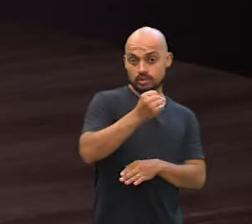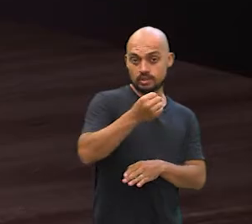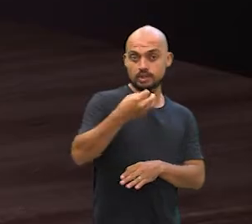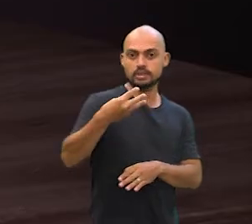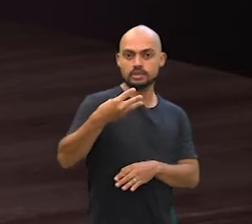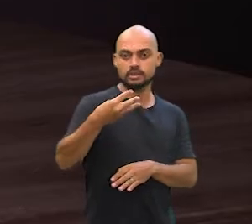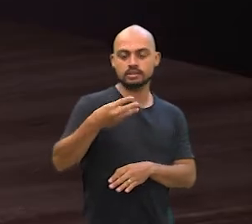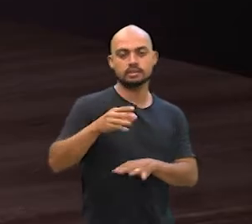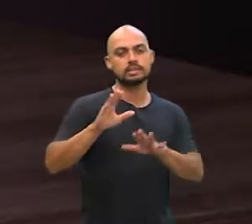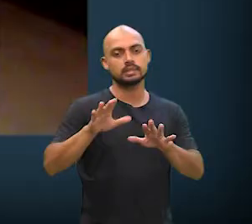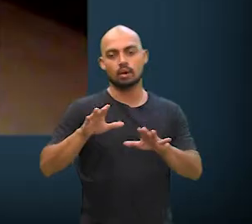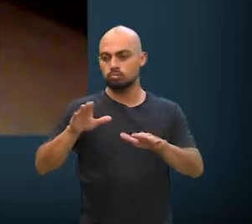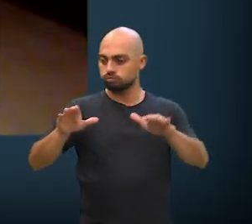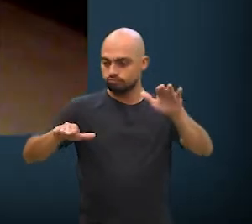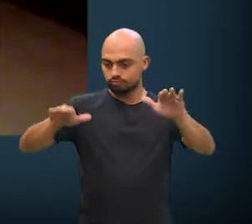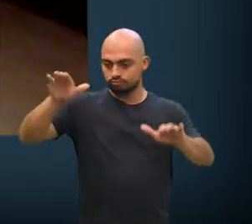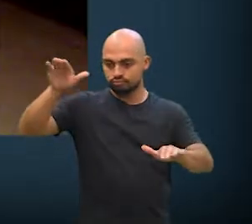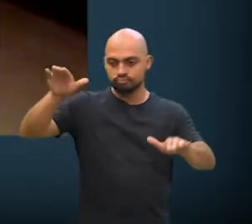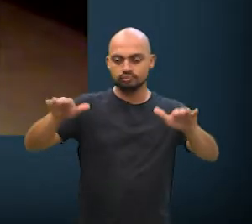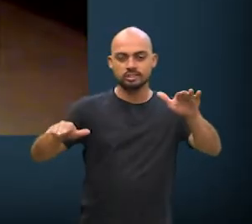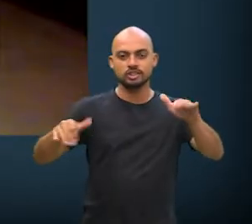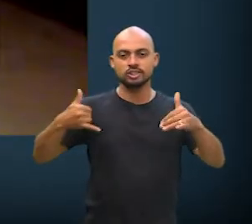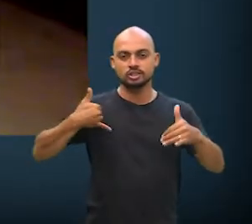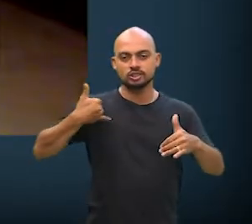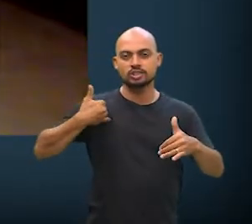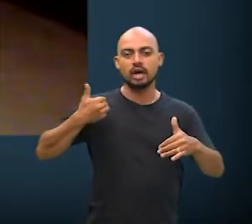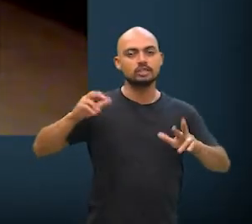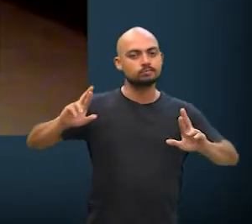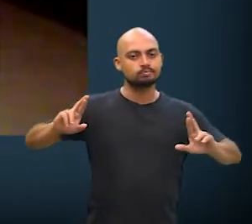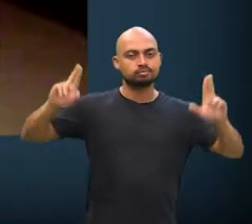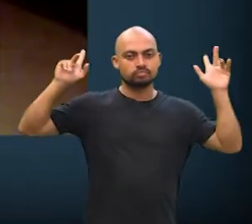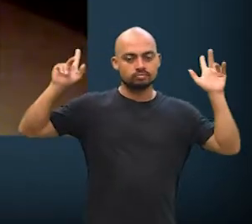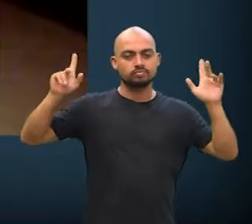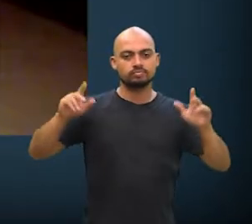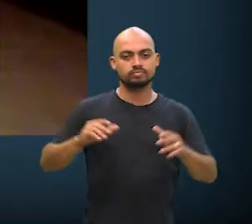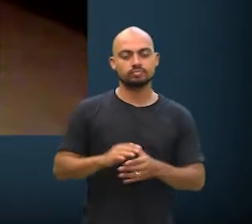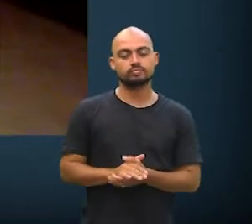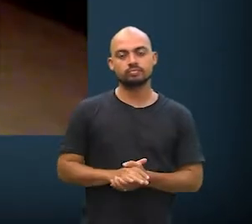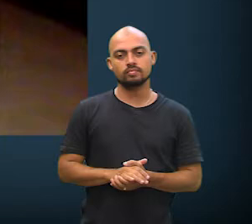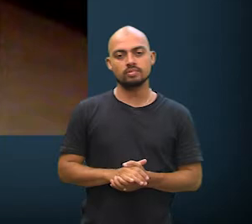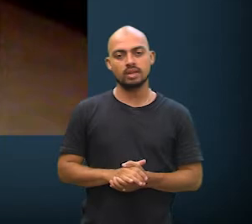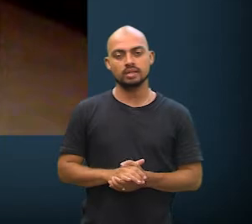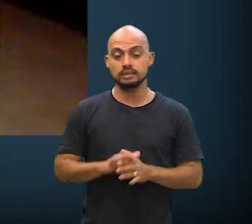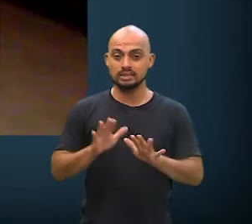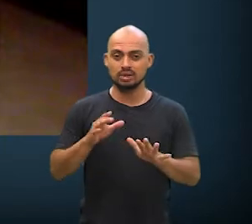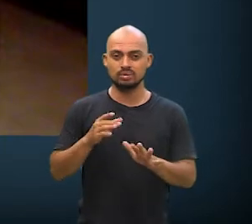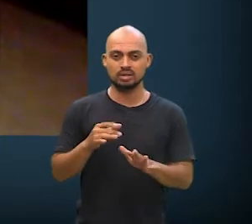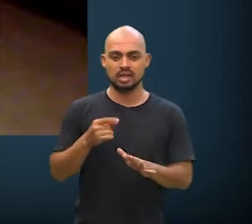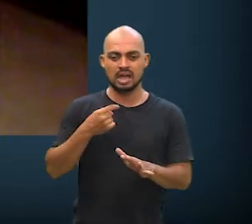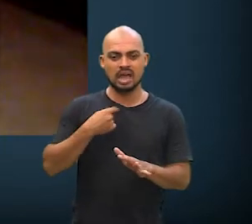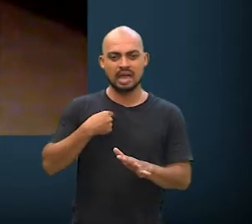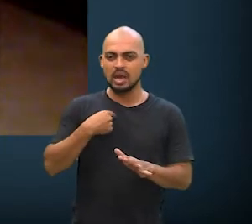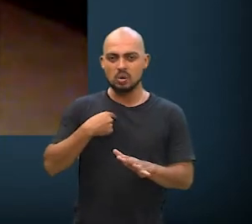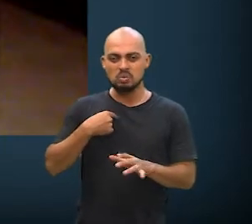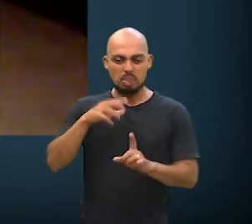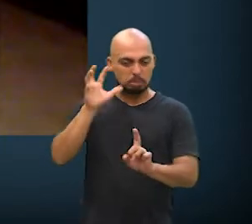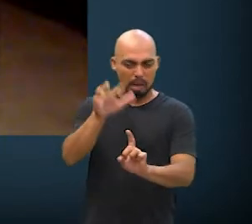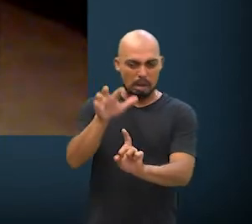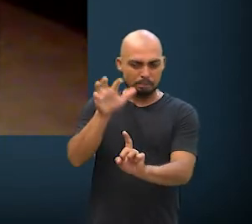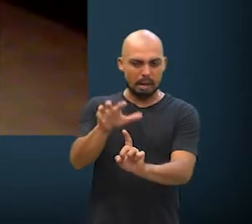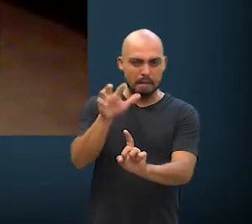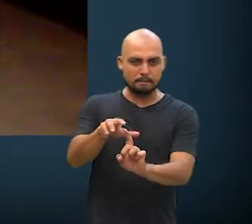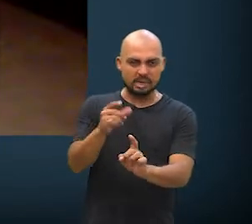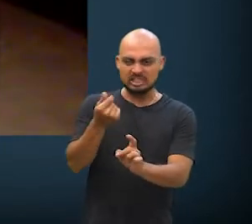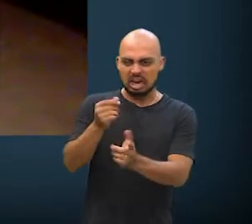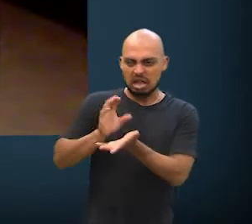um salto muito grande. As pessoas começaram a adotar a gente. Em momento nenhum, a gente começou a falar, investe na gente, até porque não é